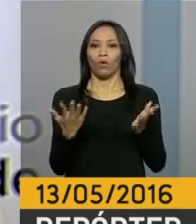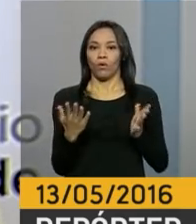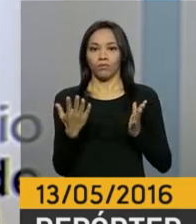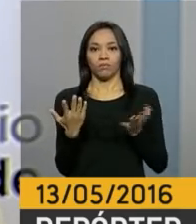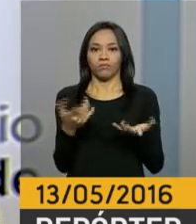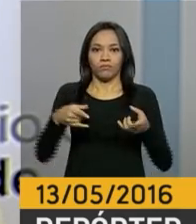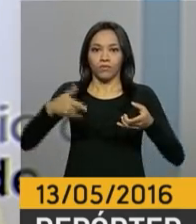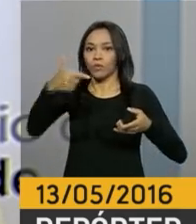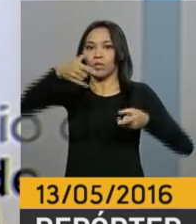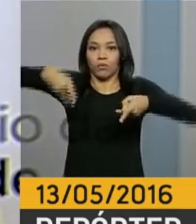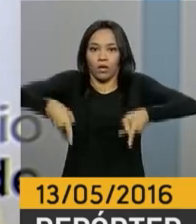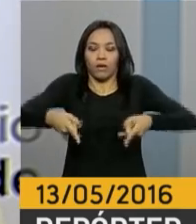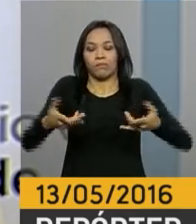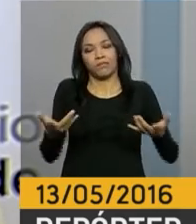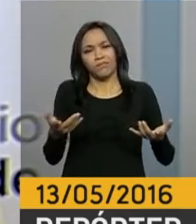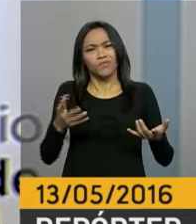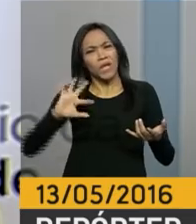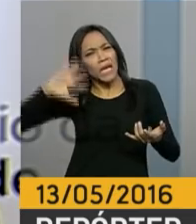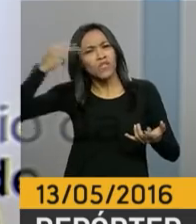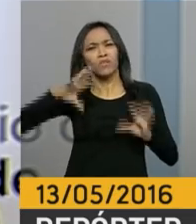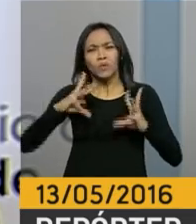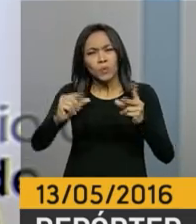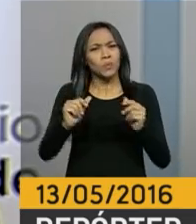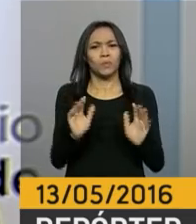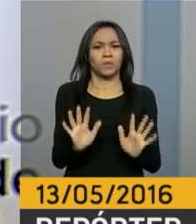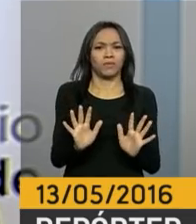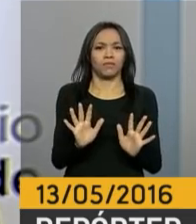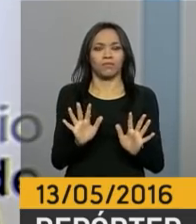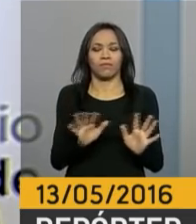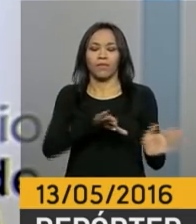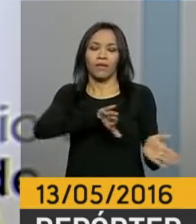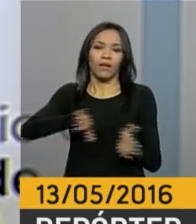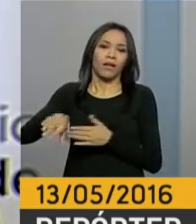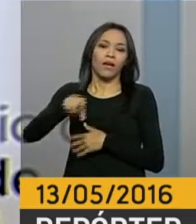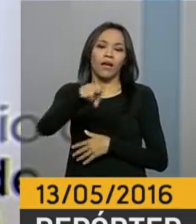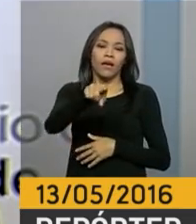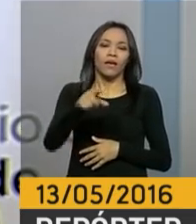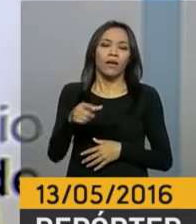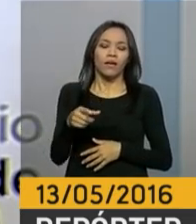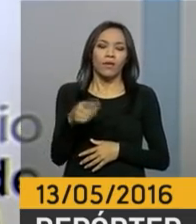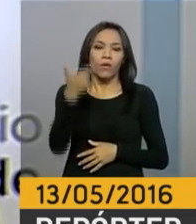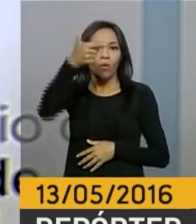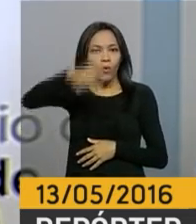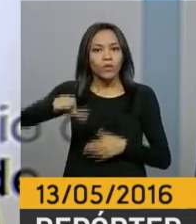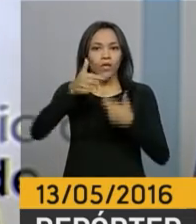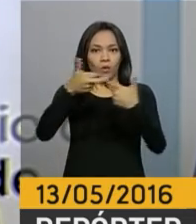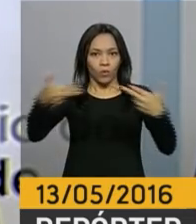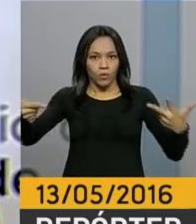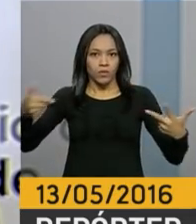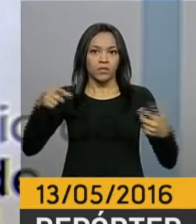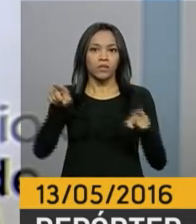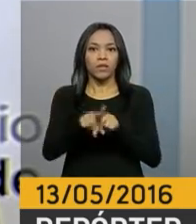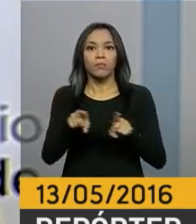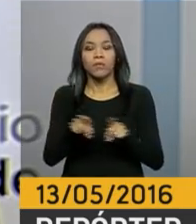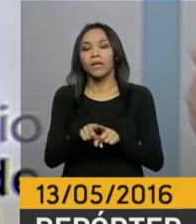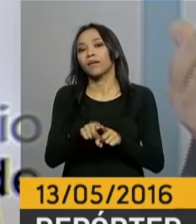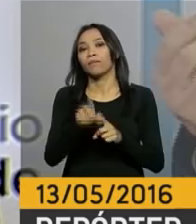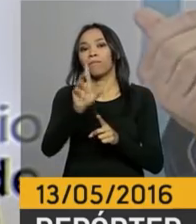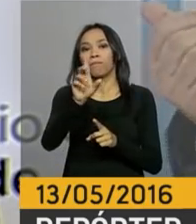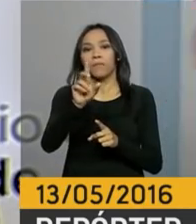fortalecer o complexo industrial de saúde eh compatibilizando as atuação das agências reguladoras